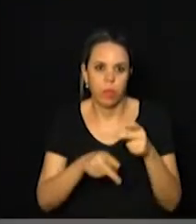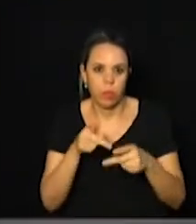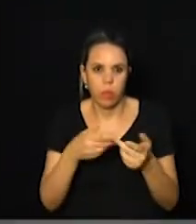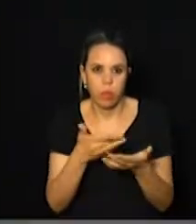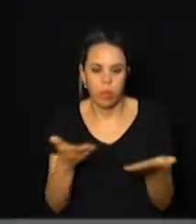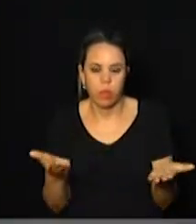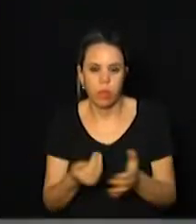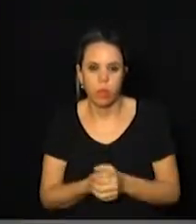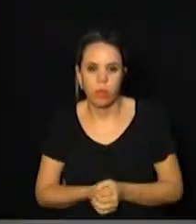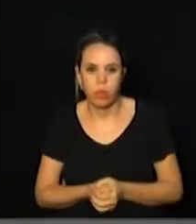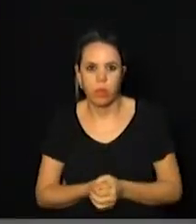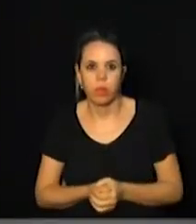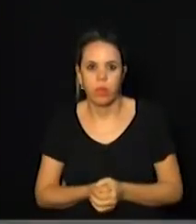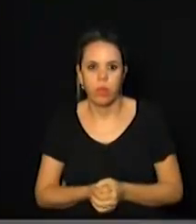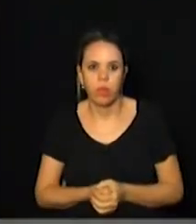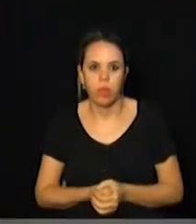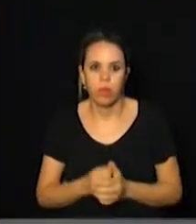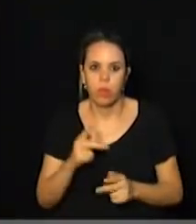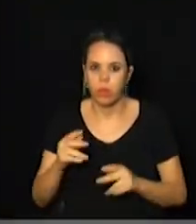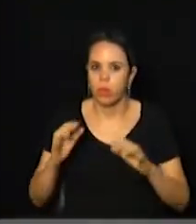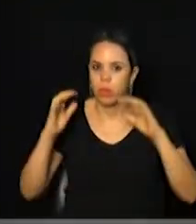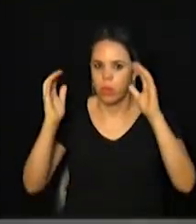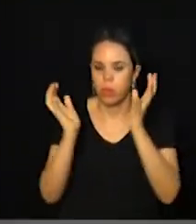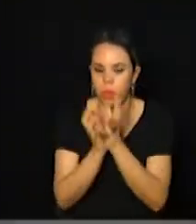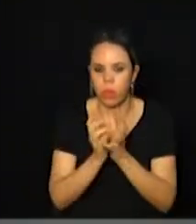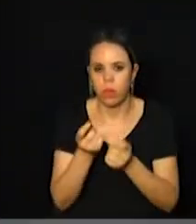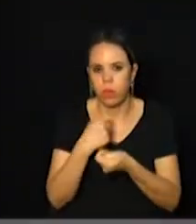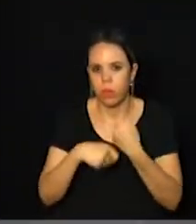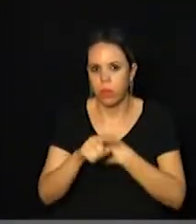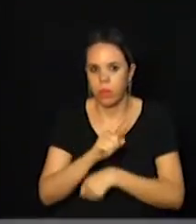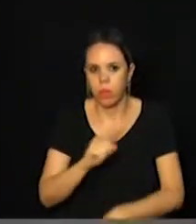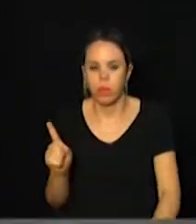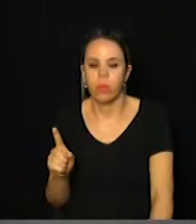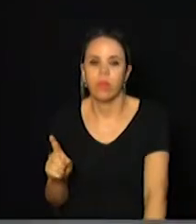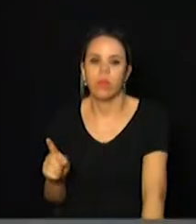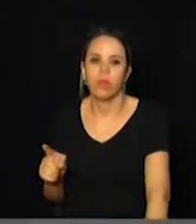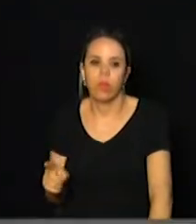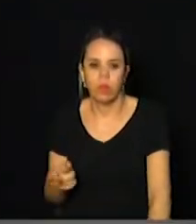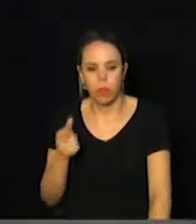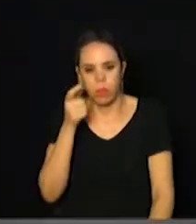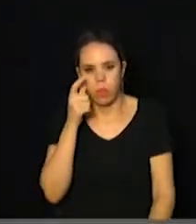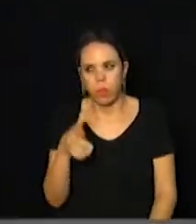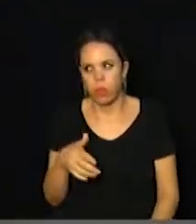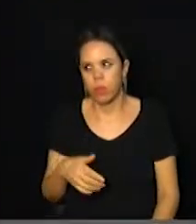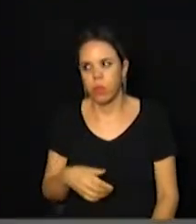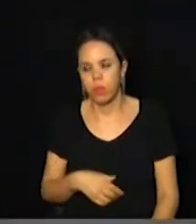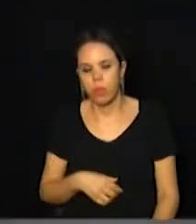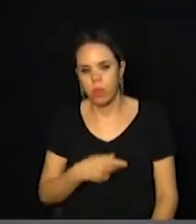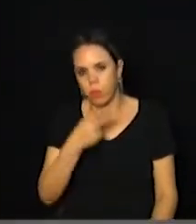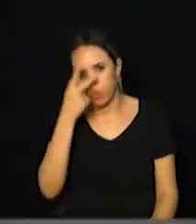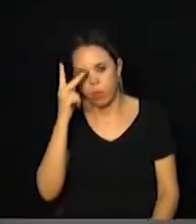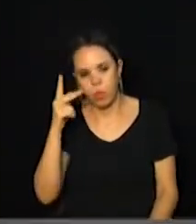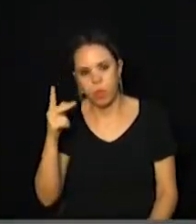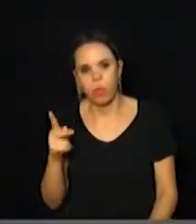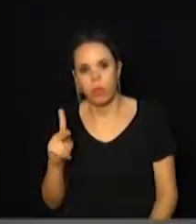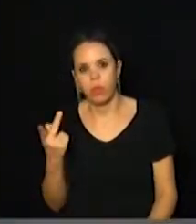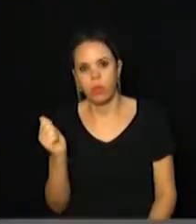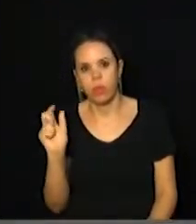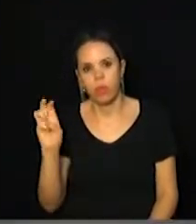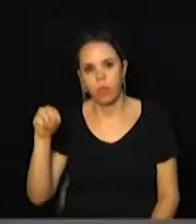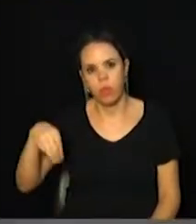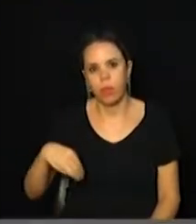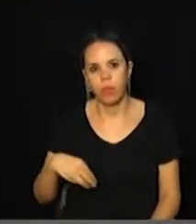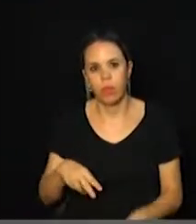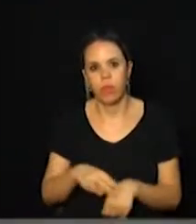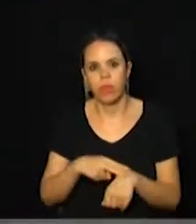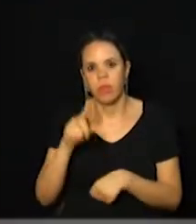população não os grandes grupos econômicos e queria ver esse senhor e da Havan vestido de